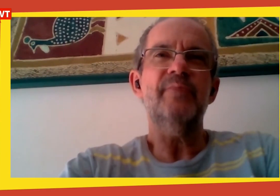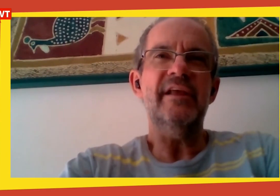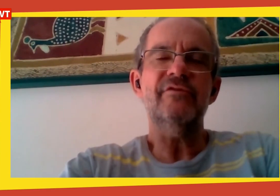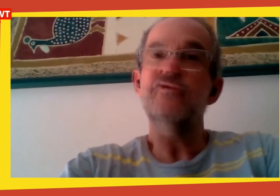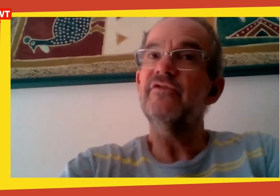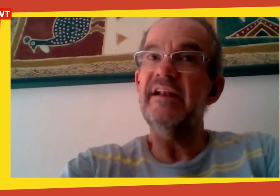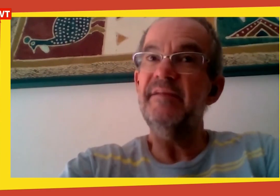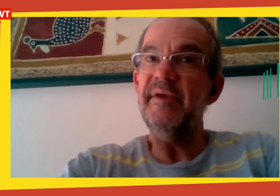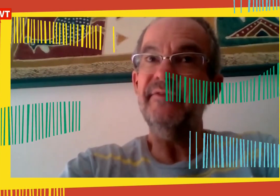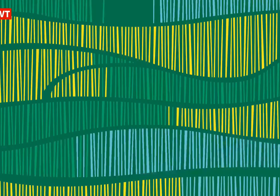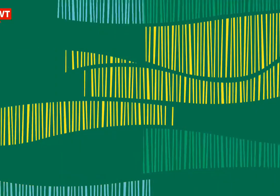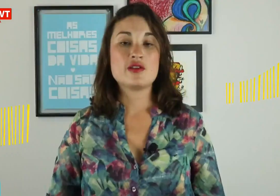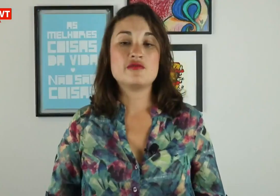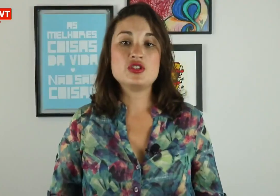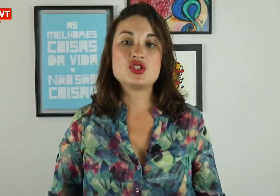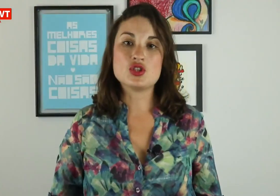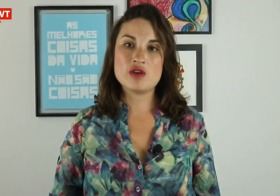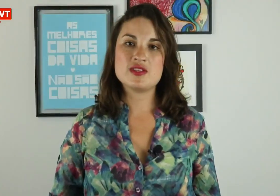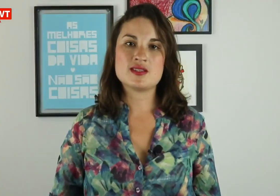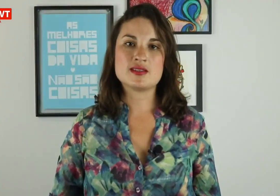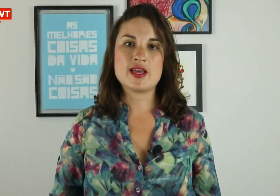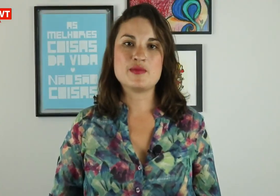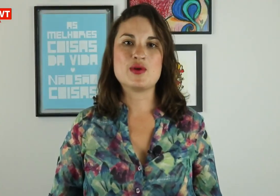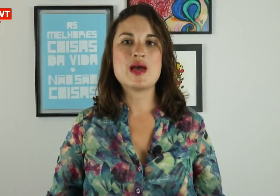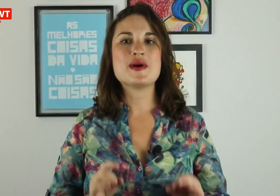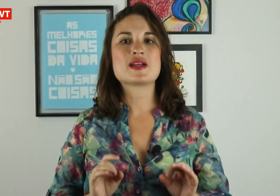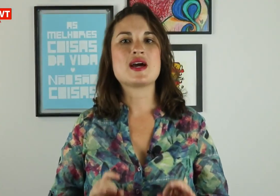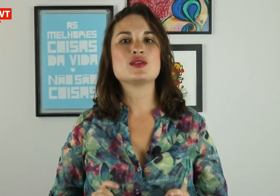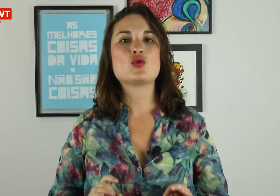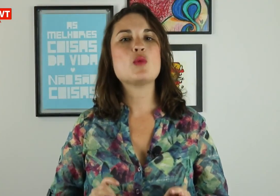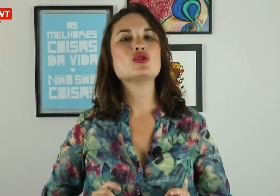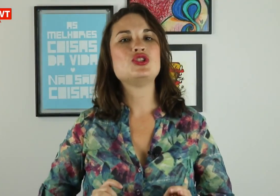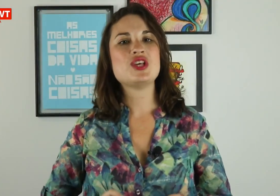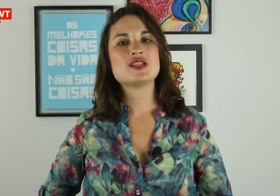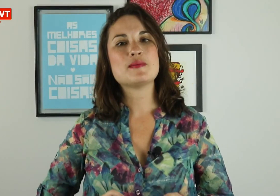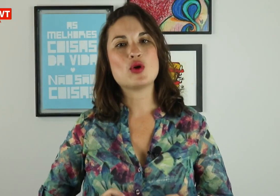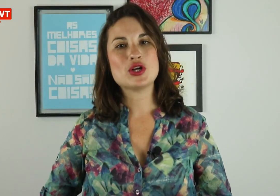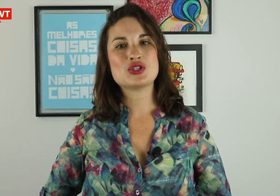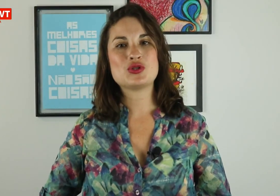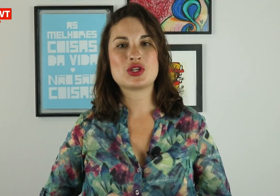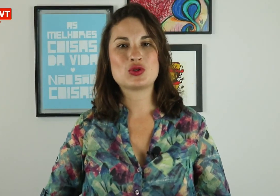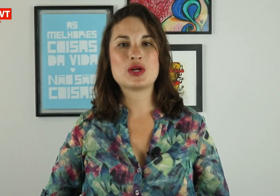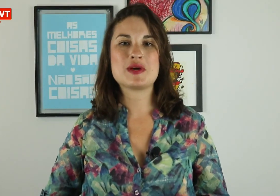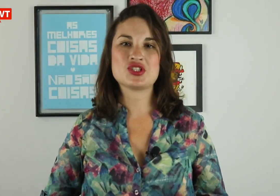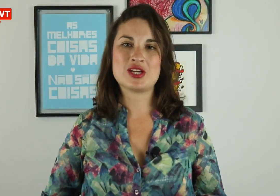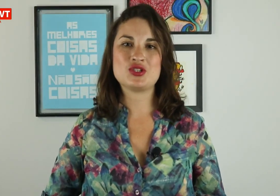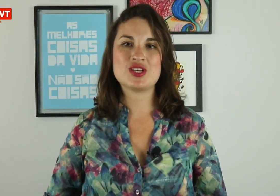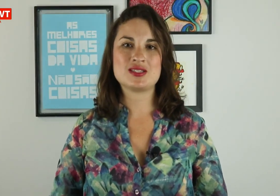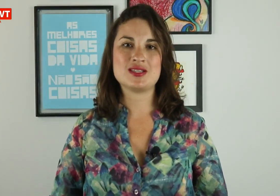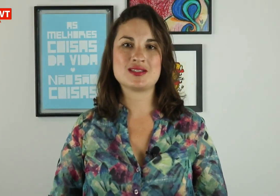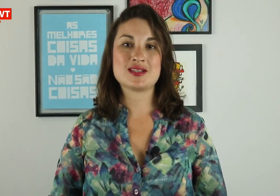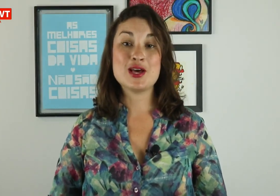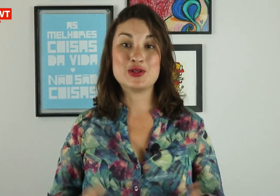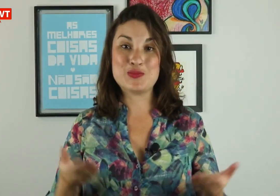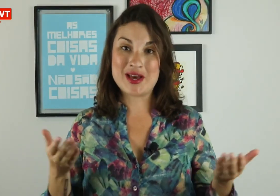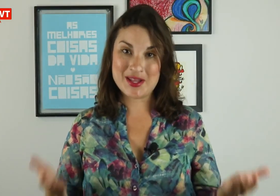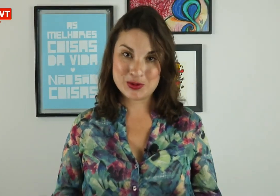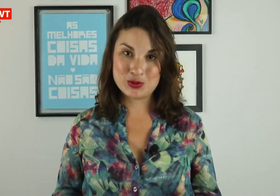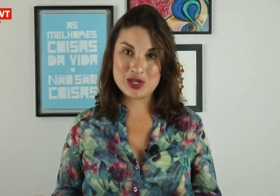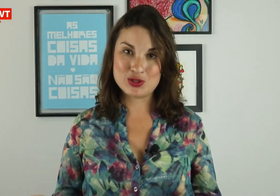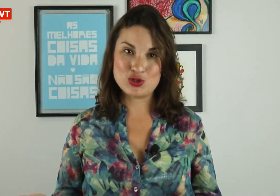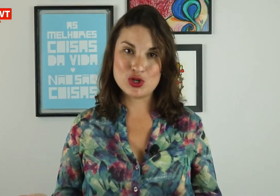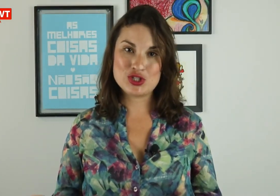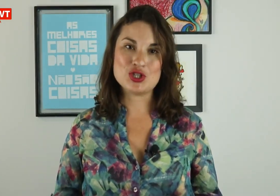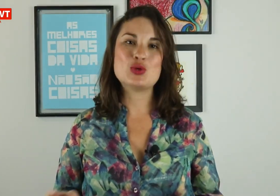questão dos preços dos alimentos. 29 de setembro é marcado como o dia da morte do escritor Machado de Assis. No